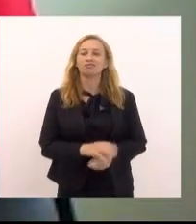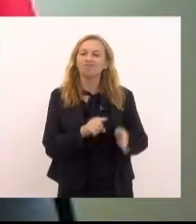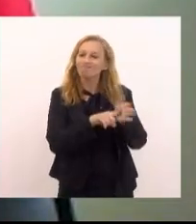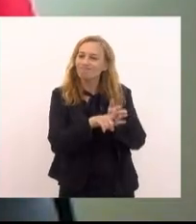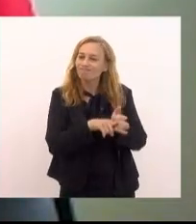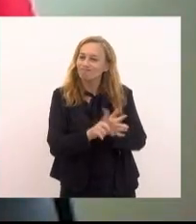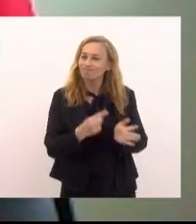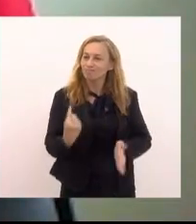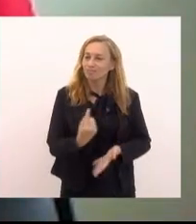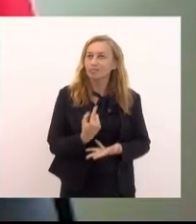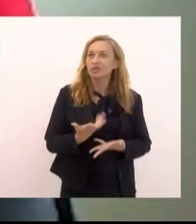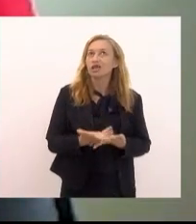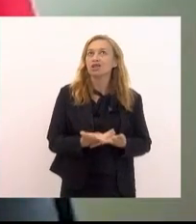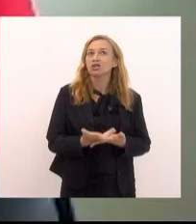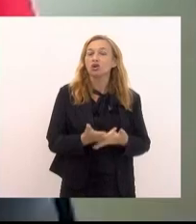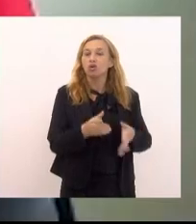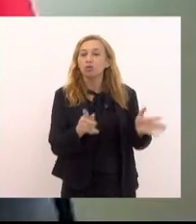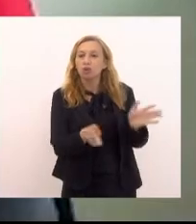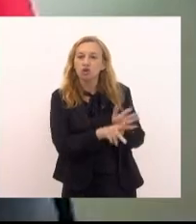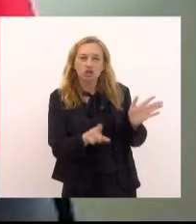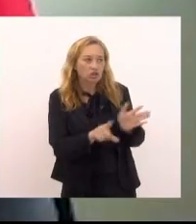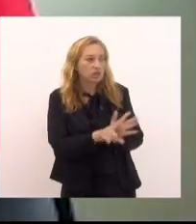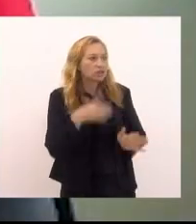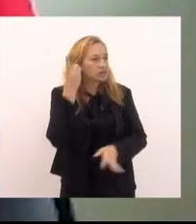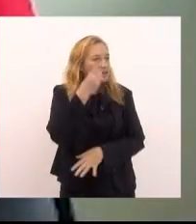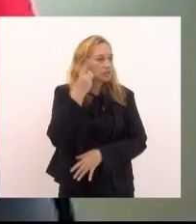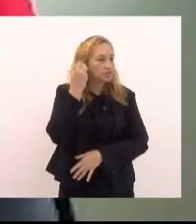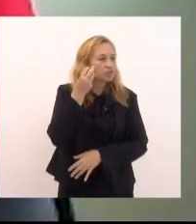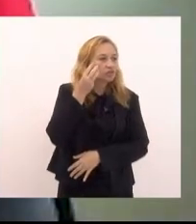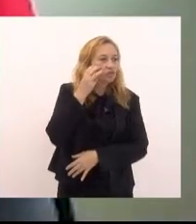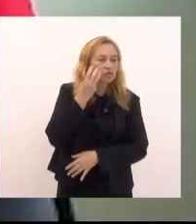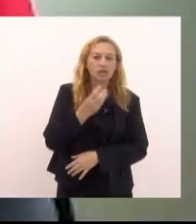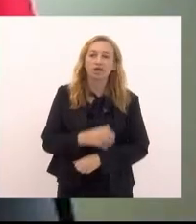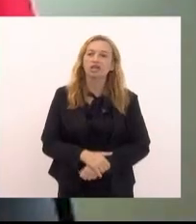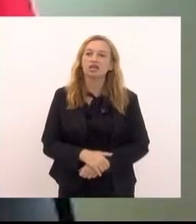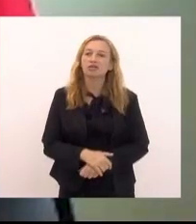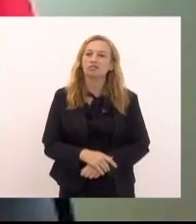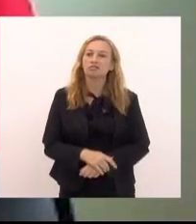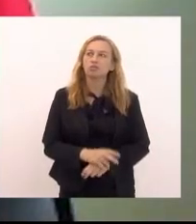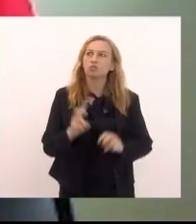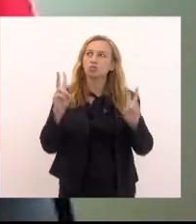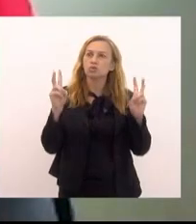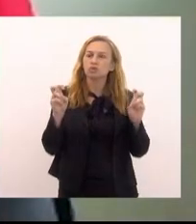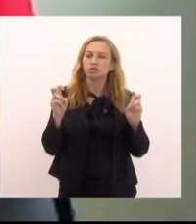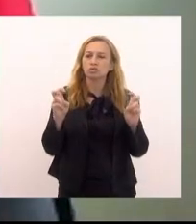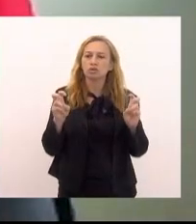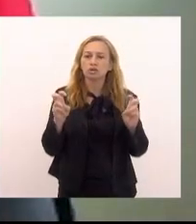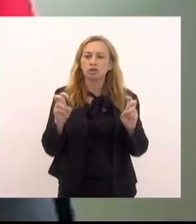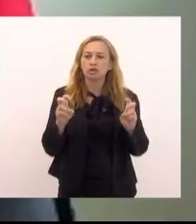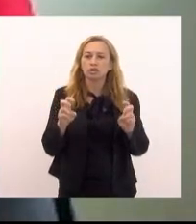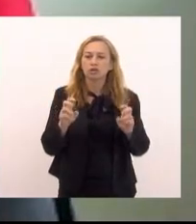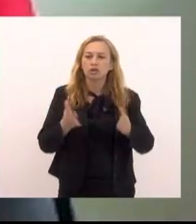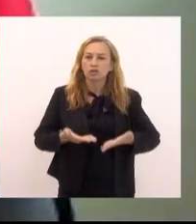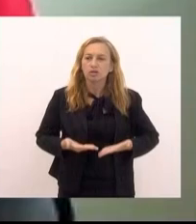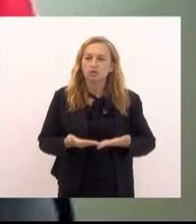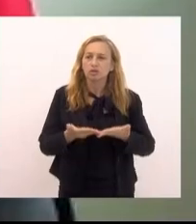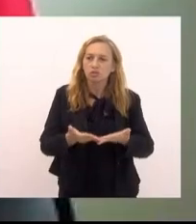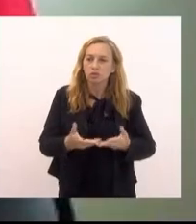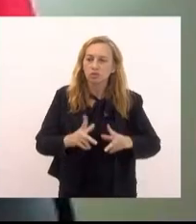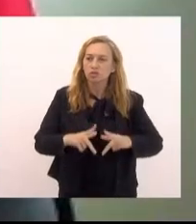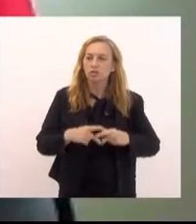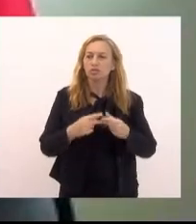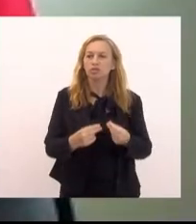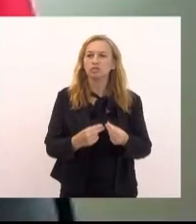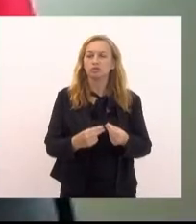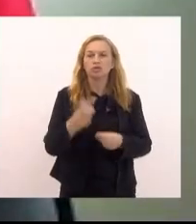análise, seja do projeto de lei do deputado Valdec Carneiro, que trata os presentes de Emanjá como patrimônio